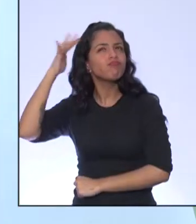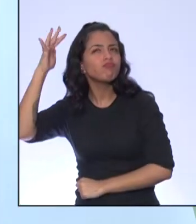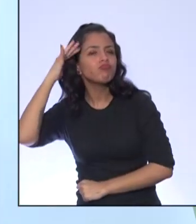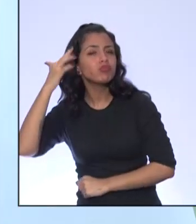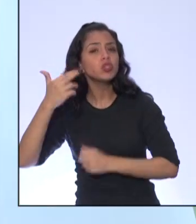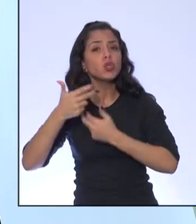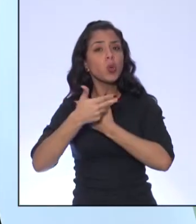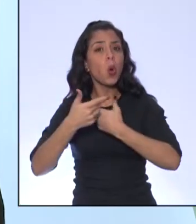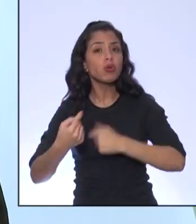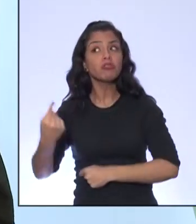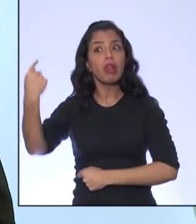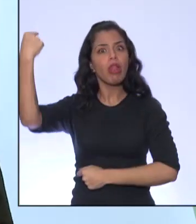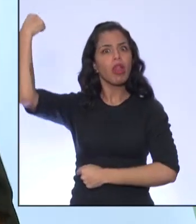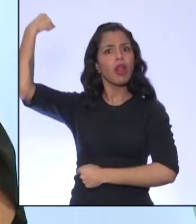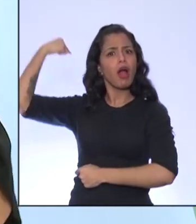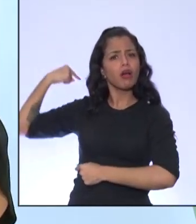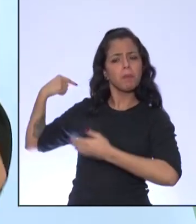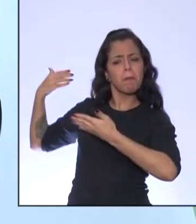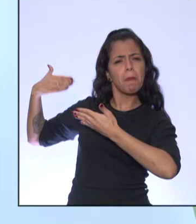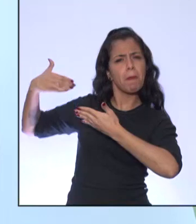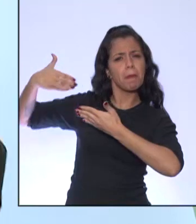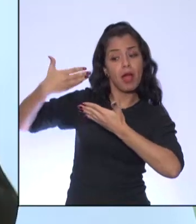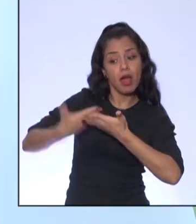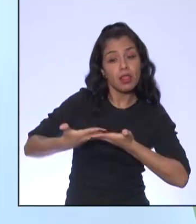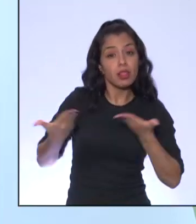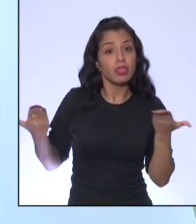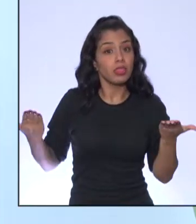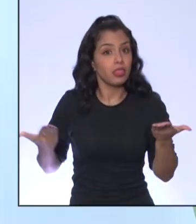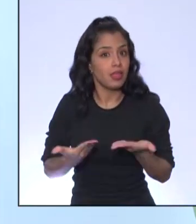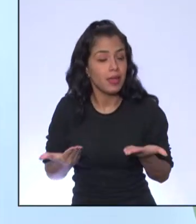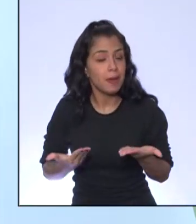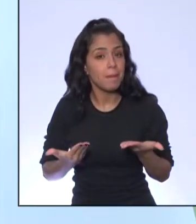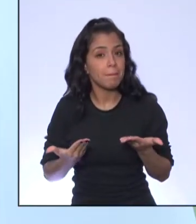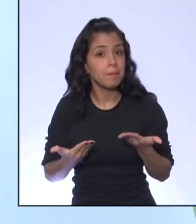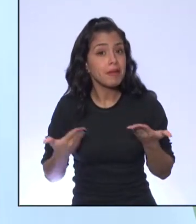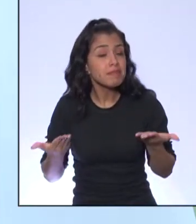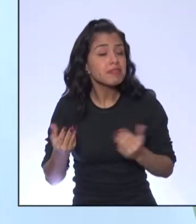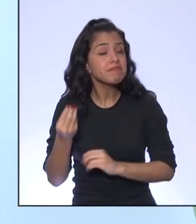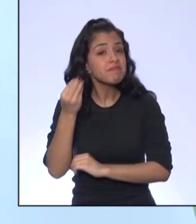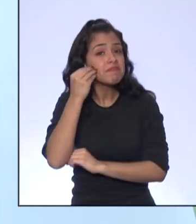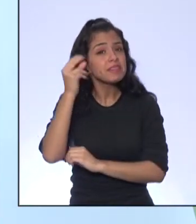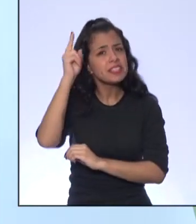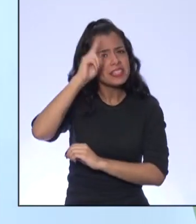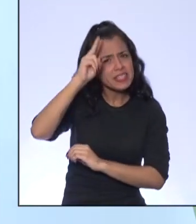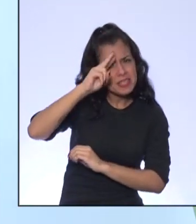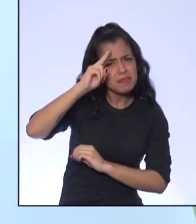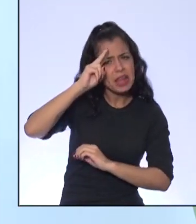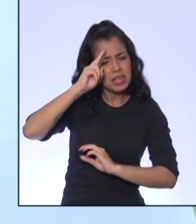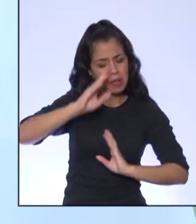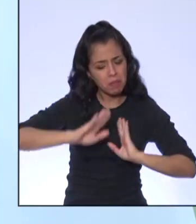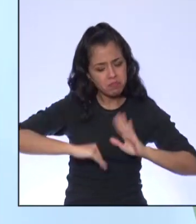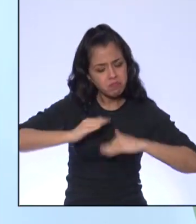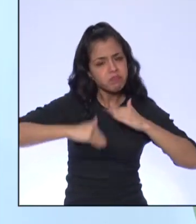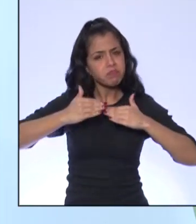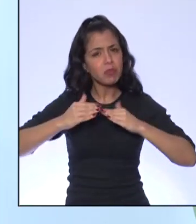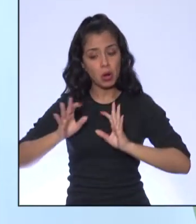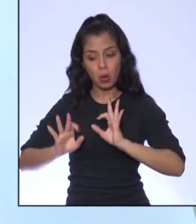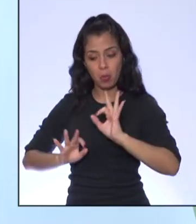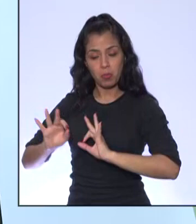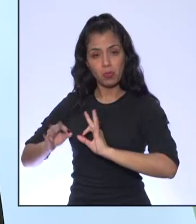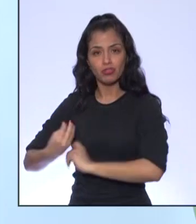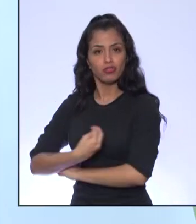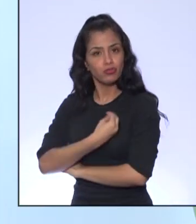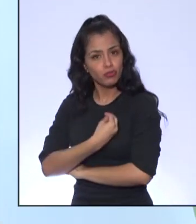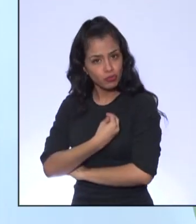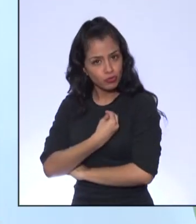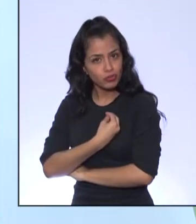sofremos até aqui, nesse momento, para relembrar a construção do nosso projeto de vida, para tirar o nosso